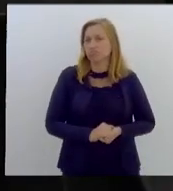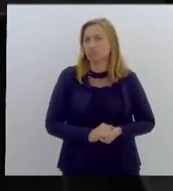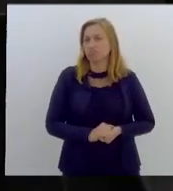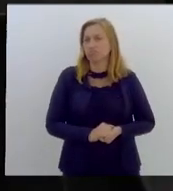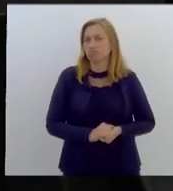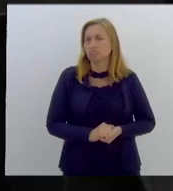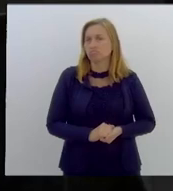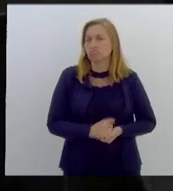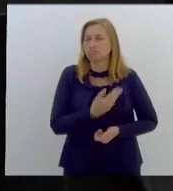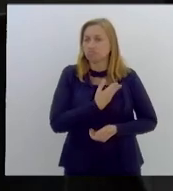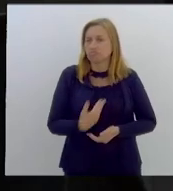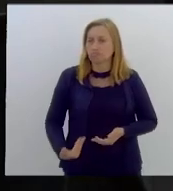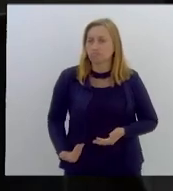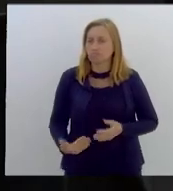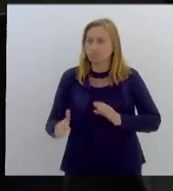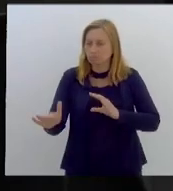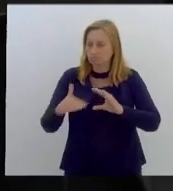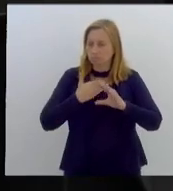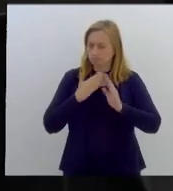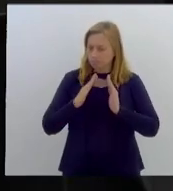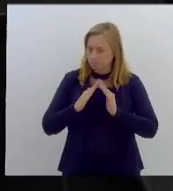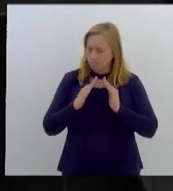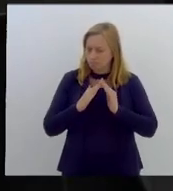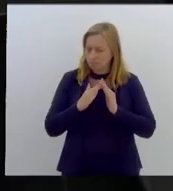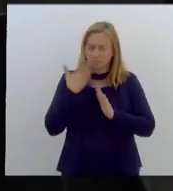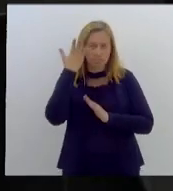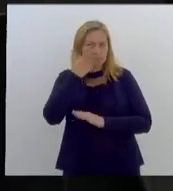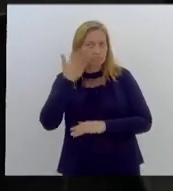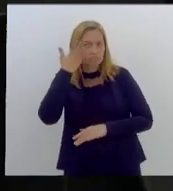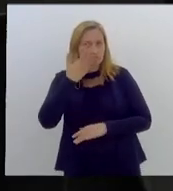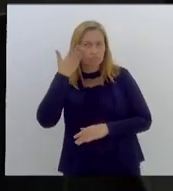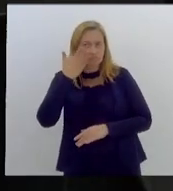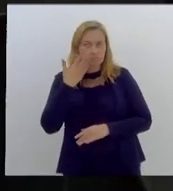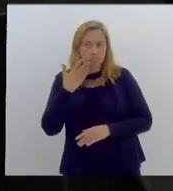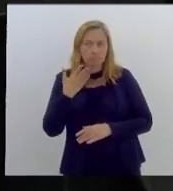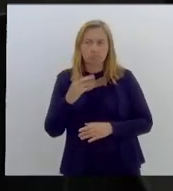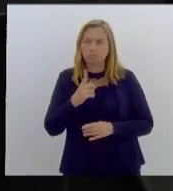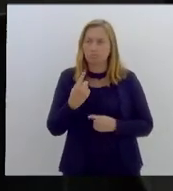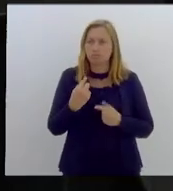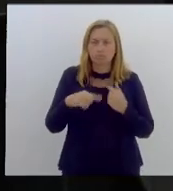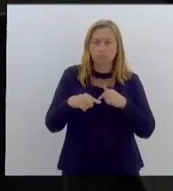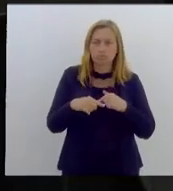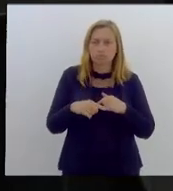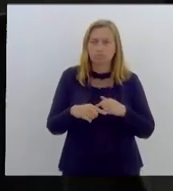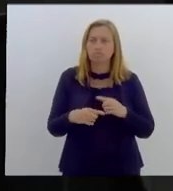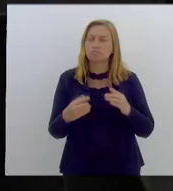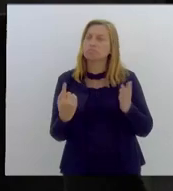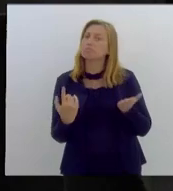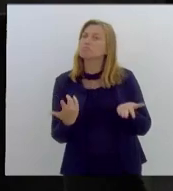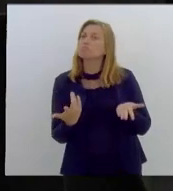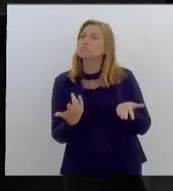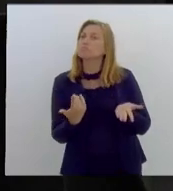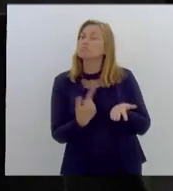Aliás, o governo enviou para casa uma mensagem essa semana que é um descumprimento desse acordo. Pelo acordo fechado